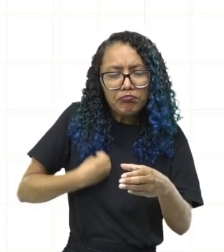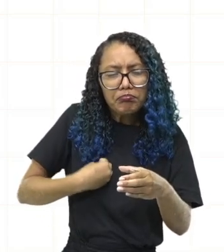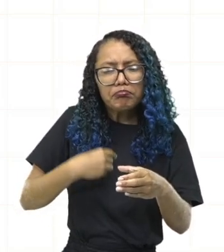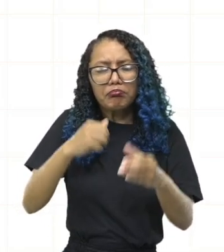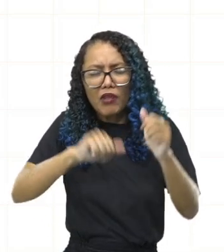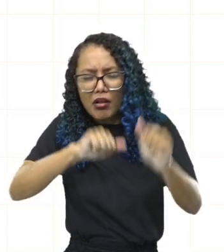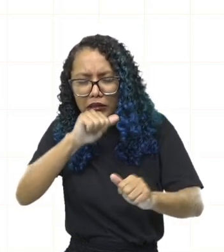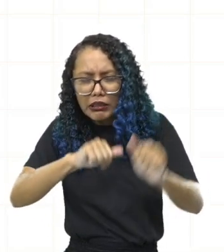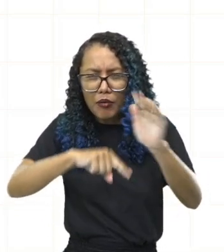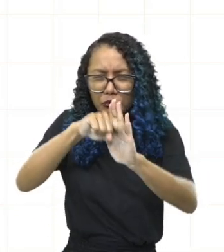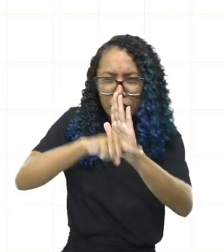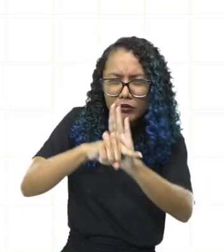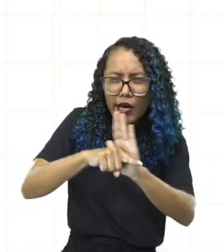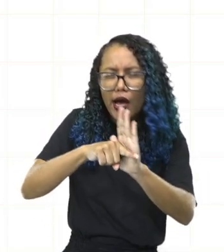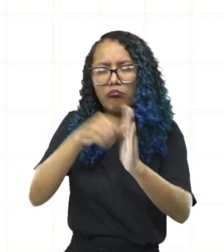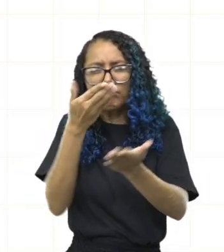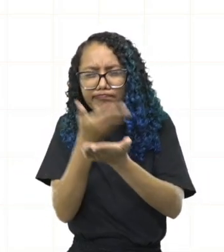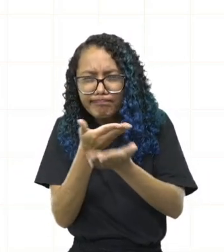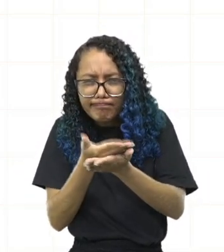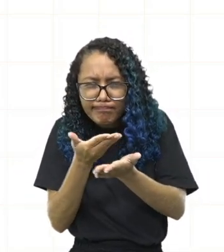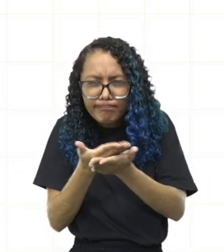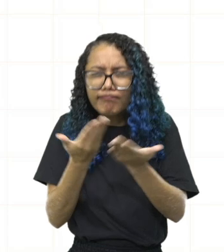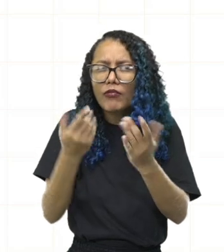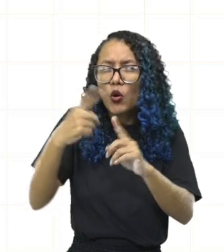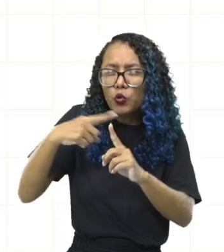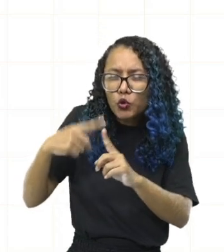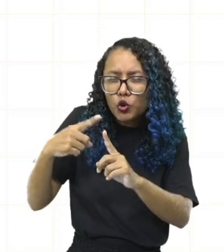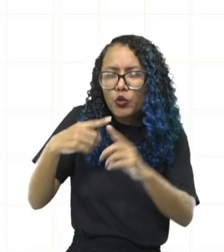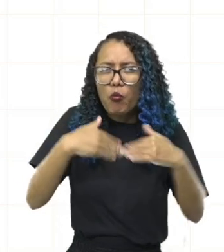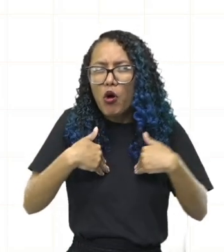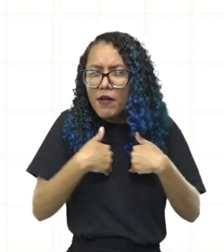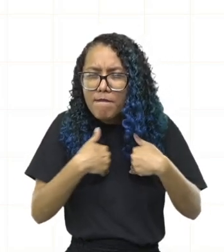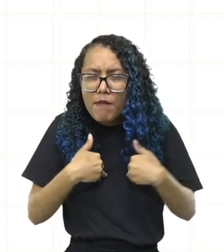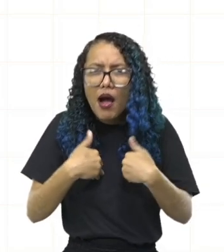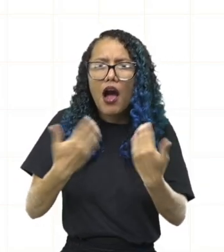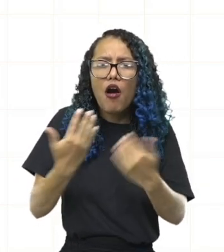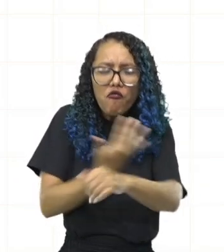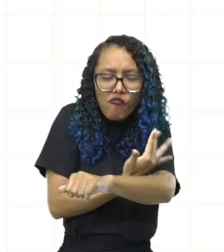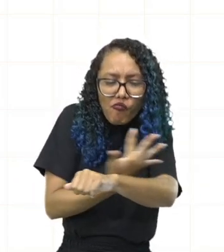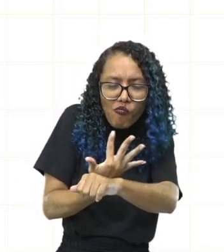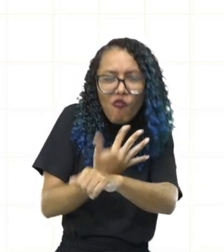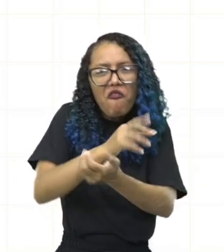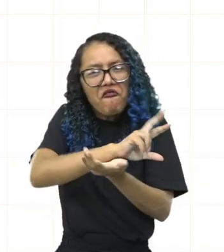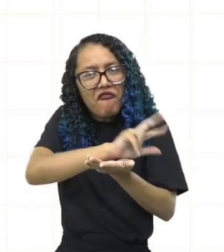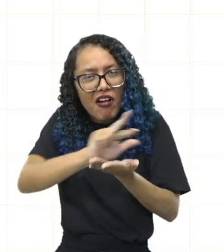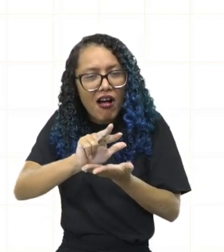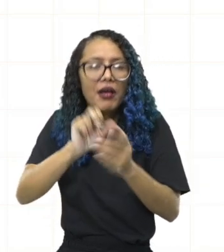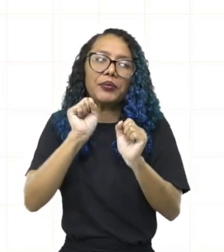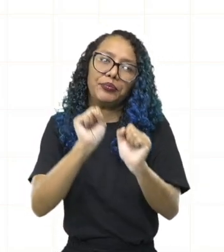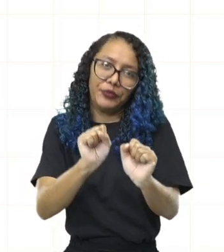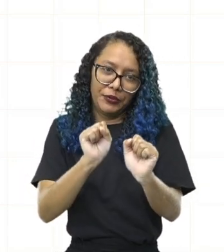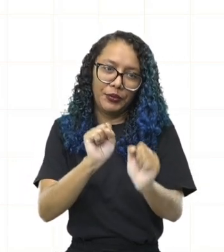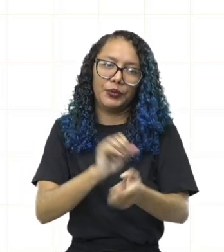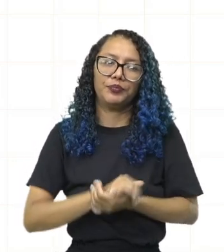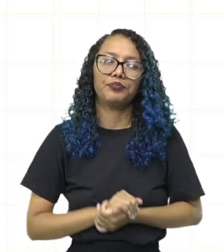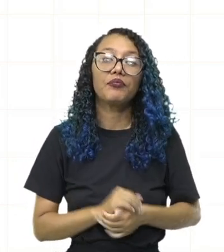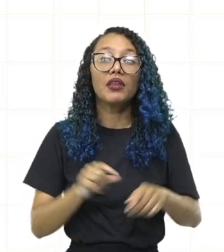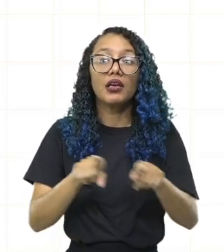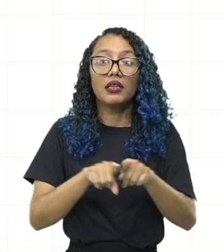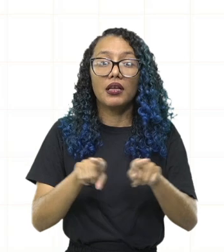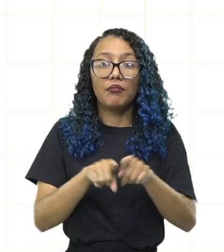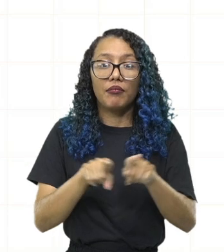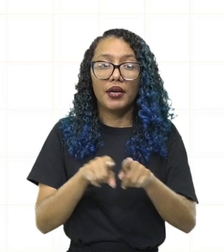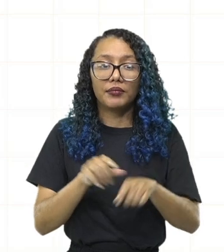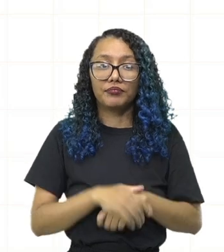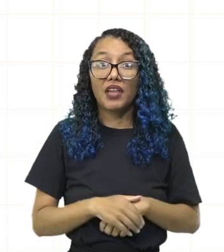e ali fazer os estudos das espécies da fauna, da flora. Temos também que é admitida a permanência,